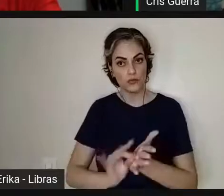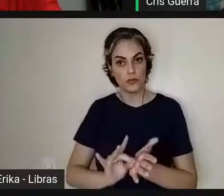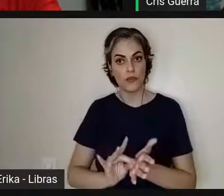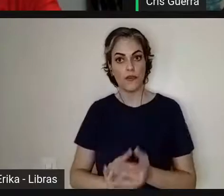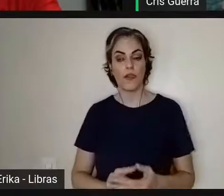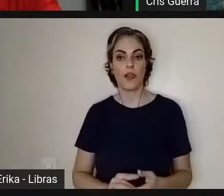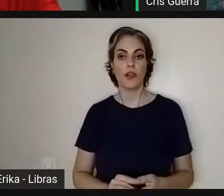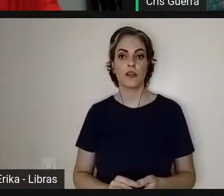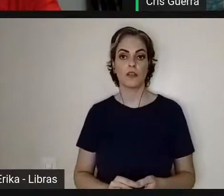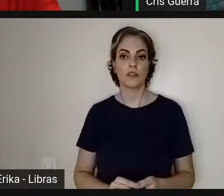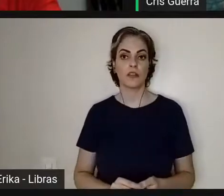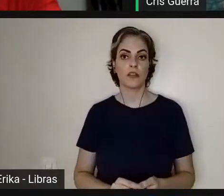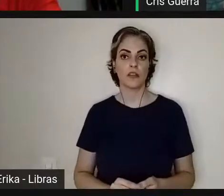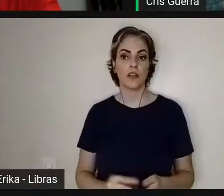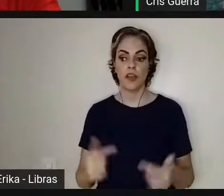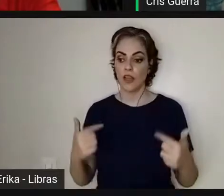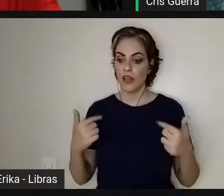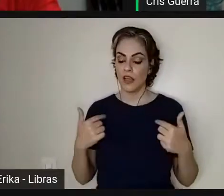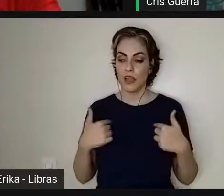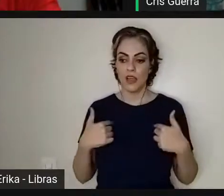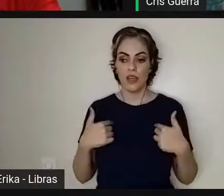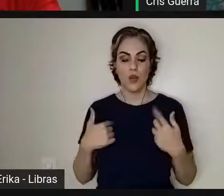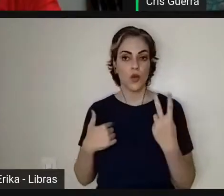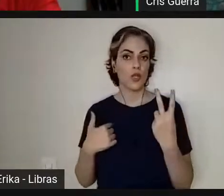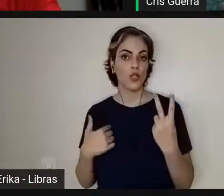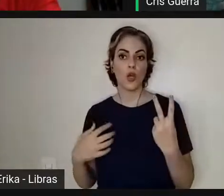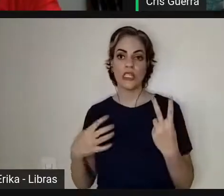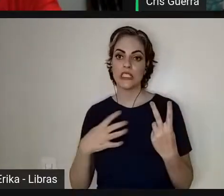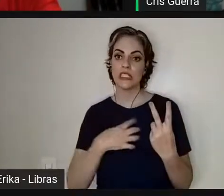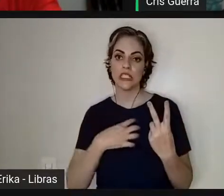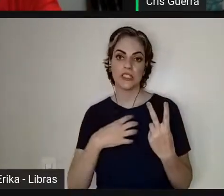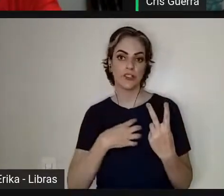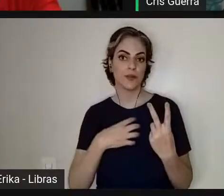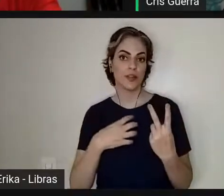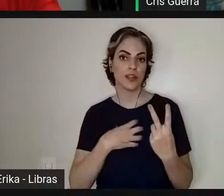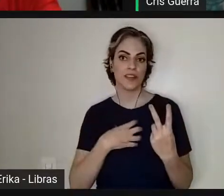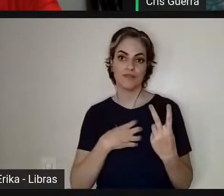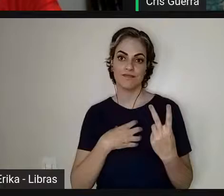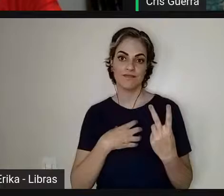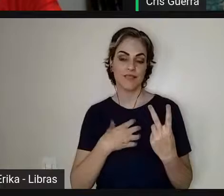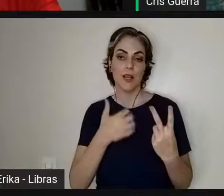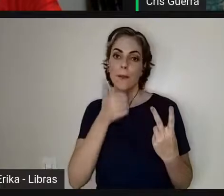eu sei que eu me vi diante desses 2 sentimentos, né? De ser a mãe